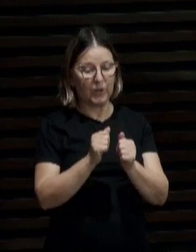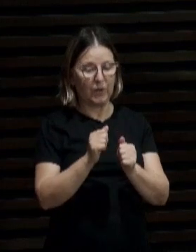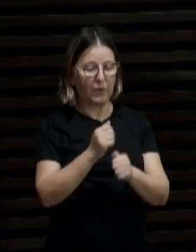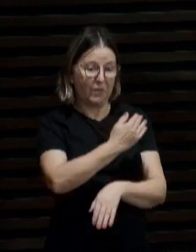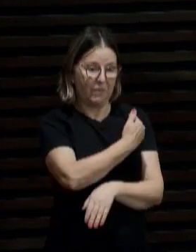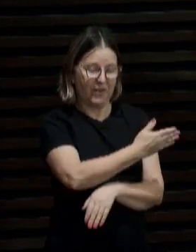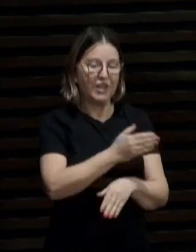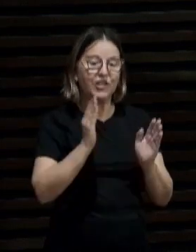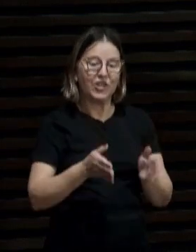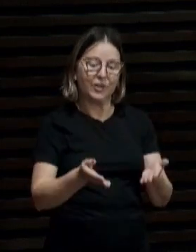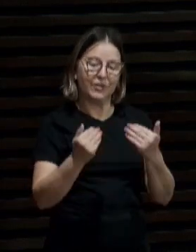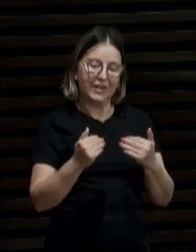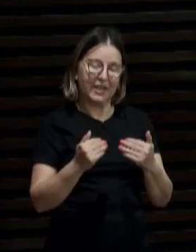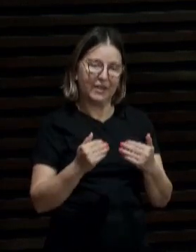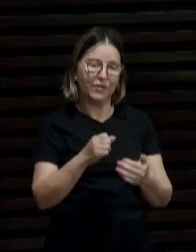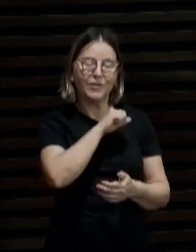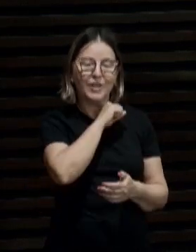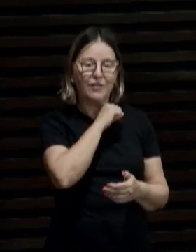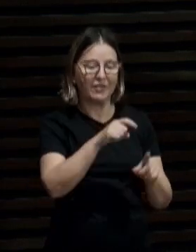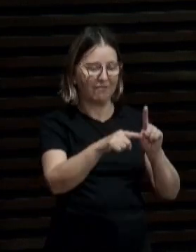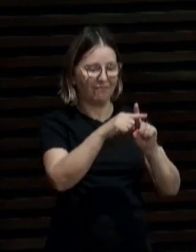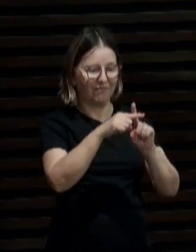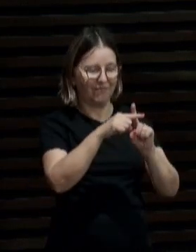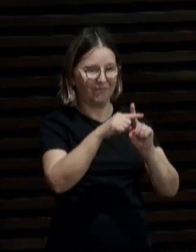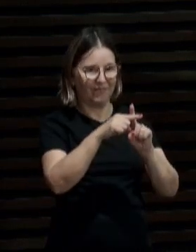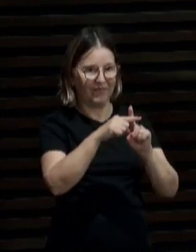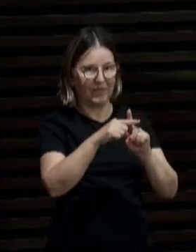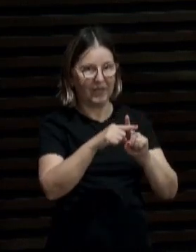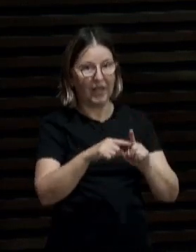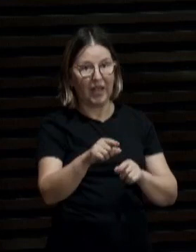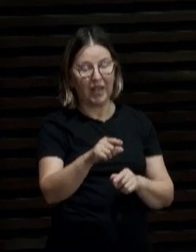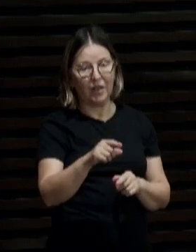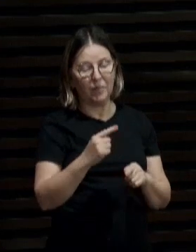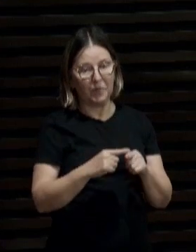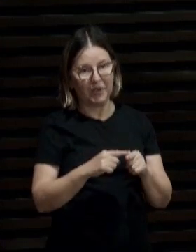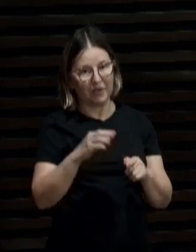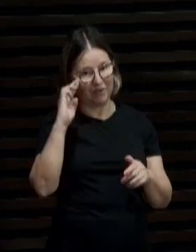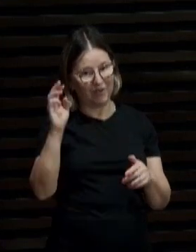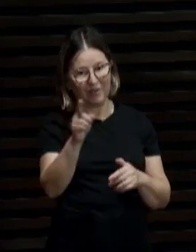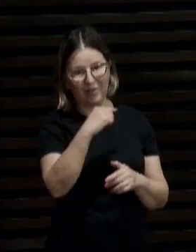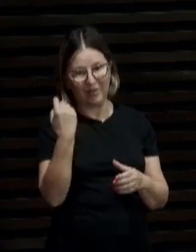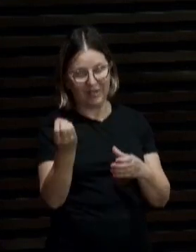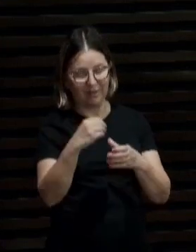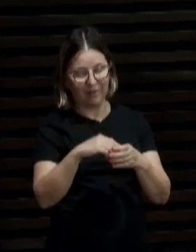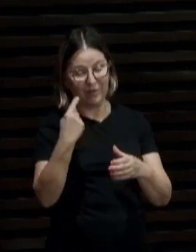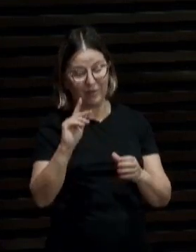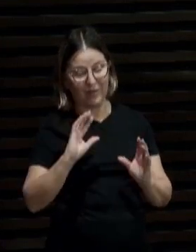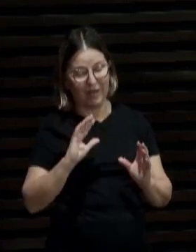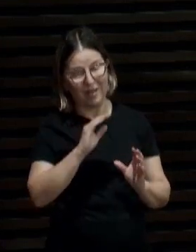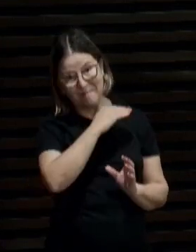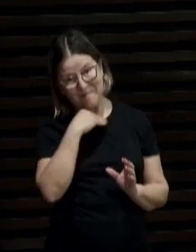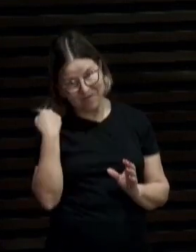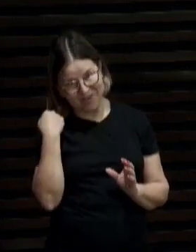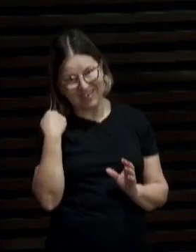Calvário, ao nos atrair em sua morte e nos dar a nova vida em sua ressurreição. Deus não requer